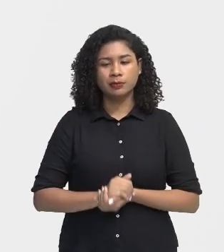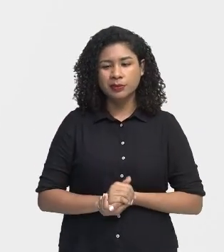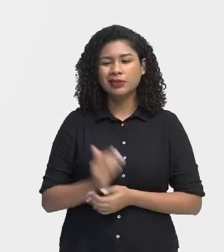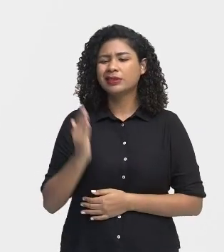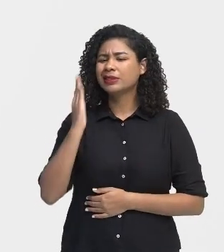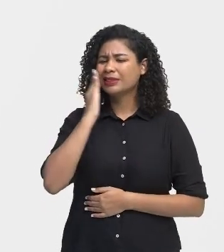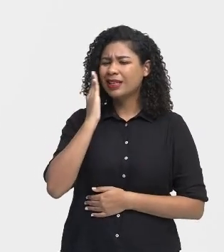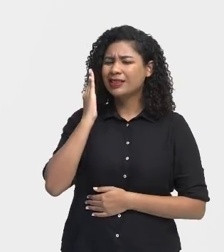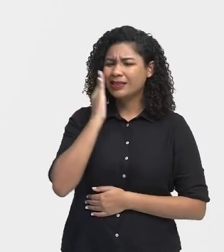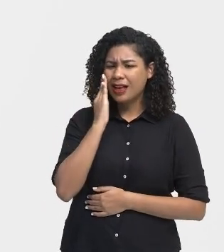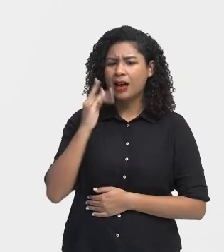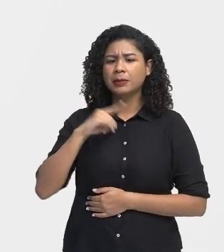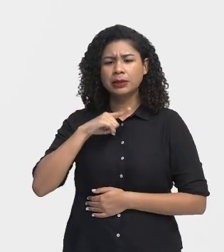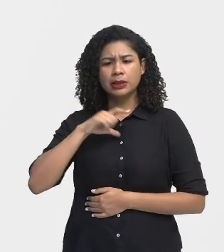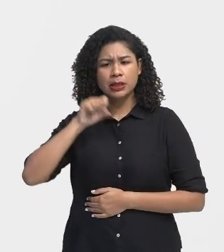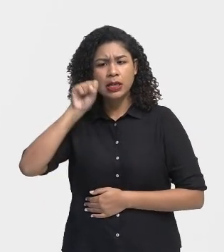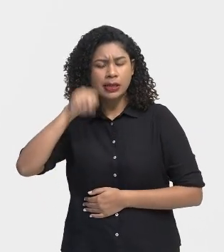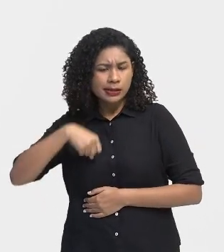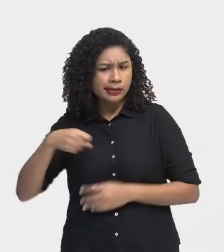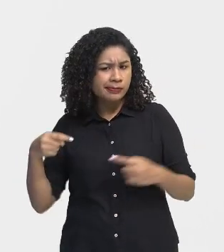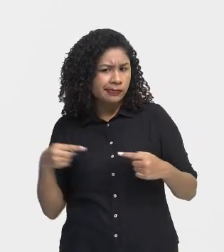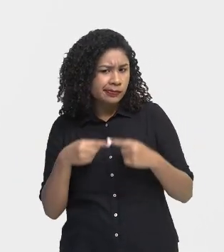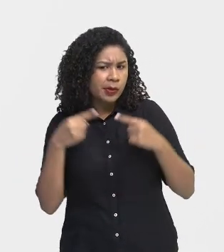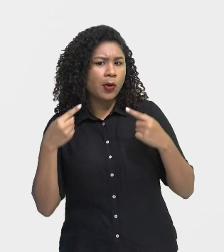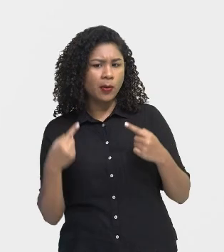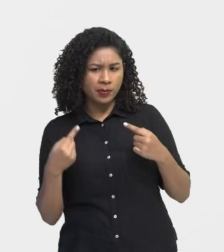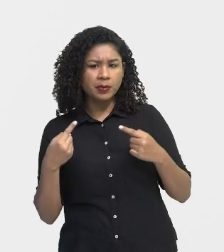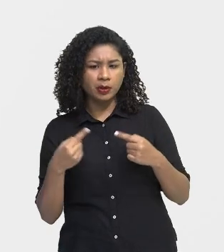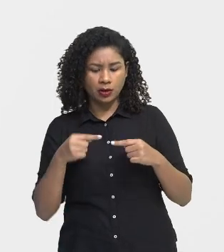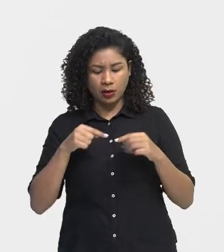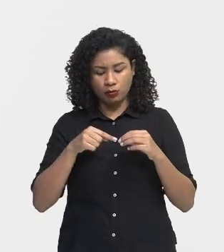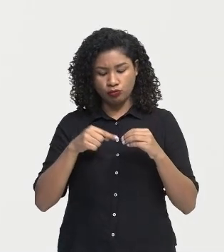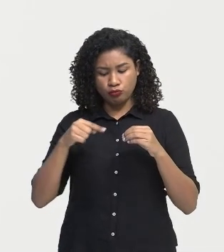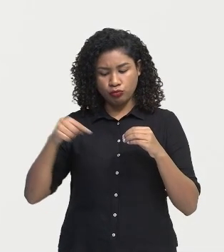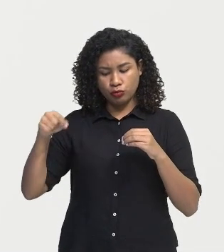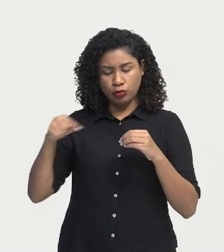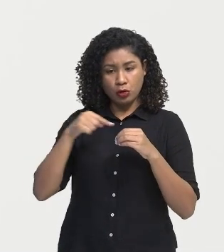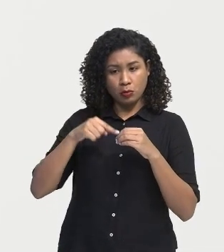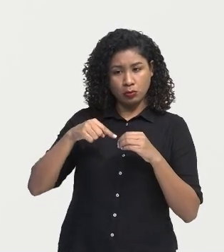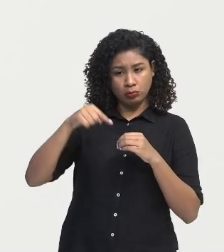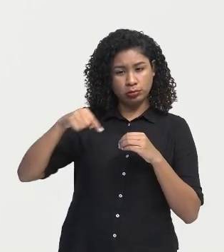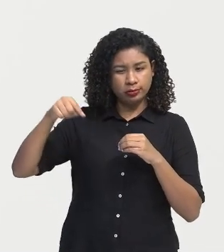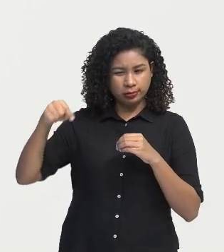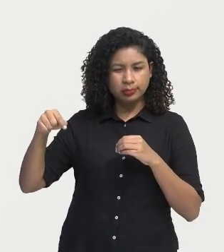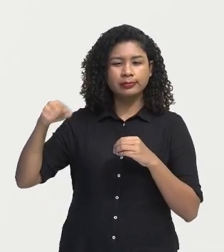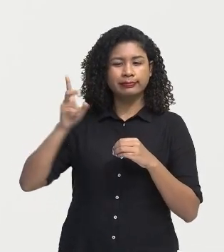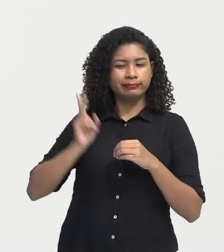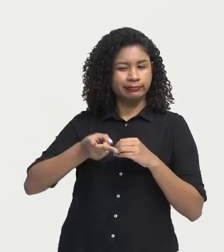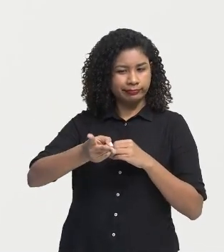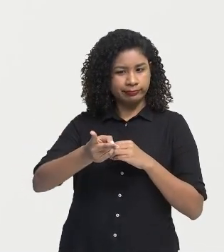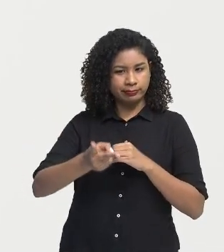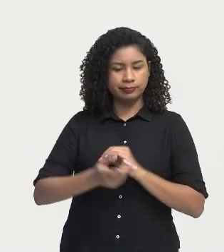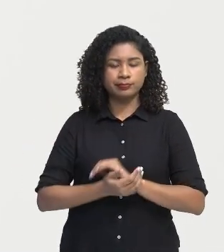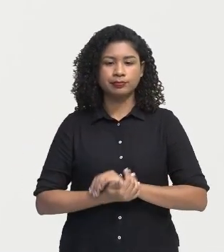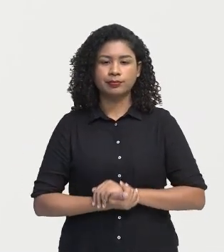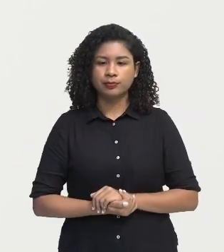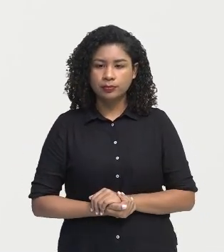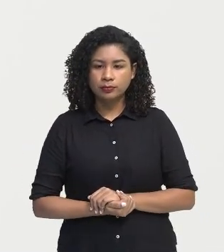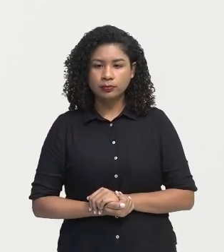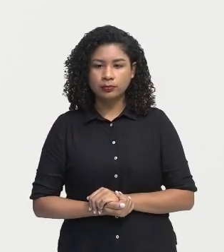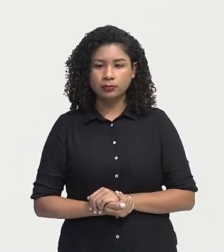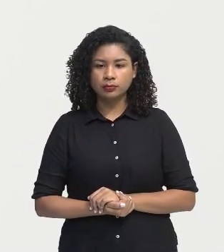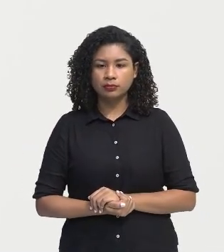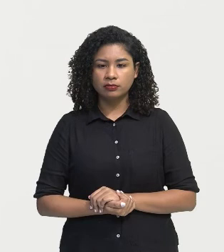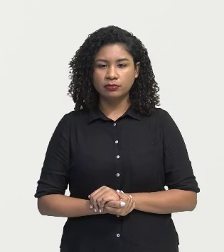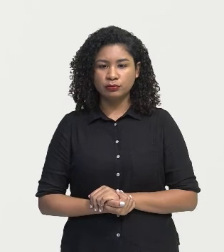já sabe que existe sim uma relação dos flagelos que são formados ali através dos centríolos. Tá?